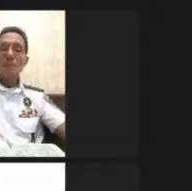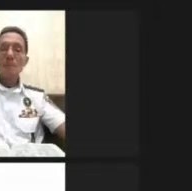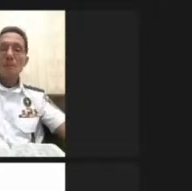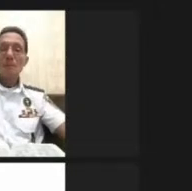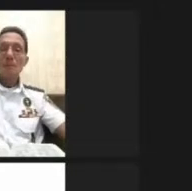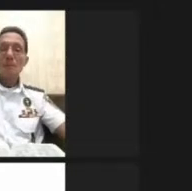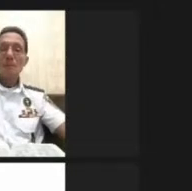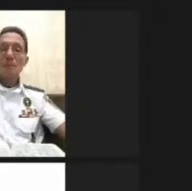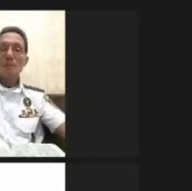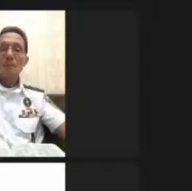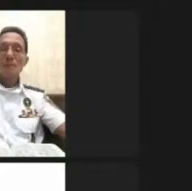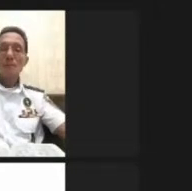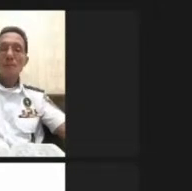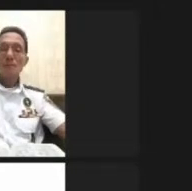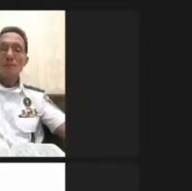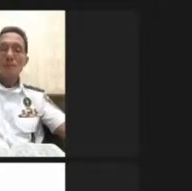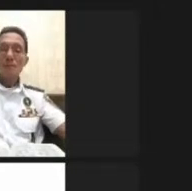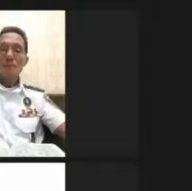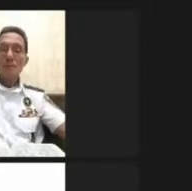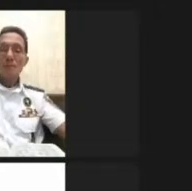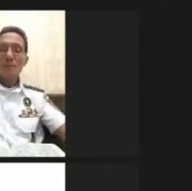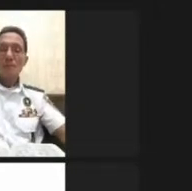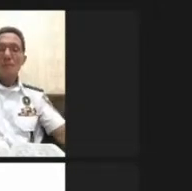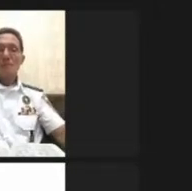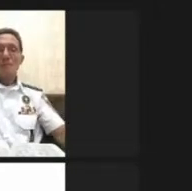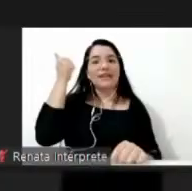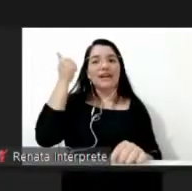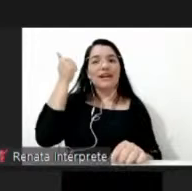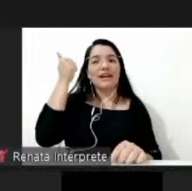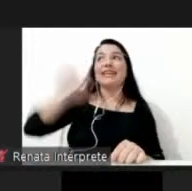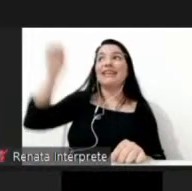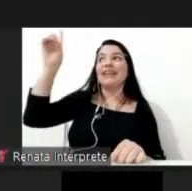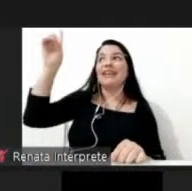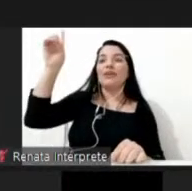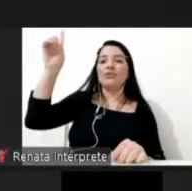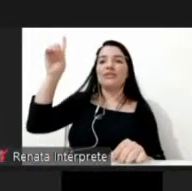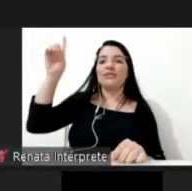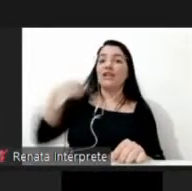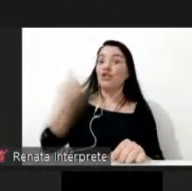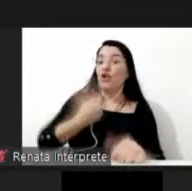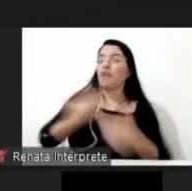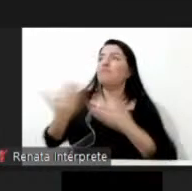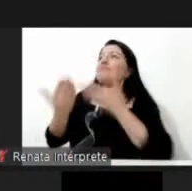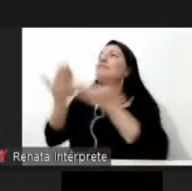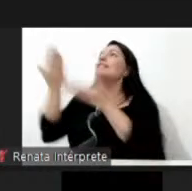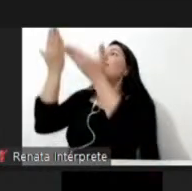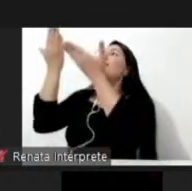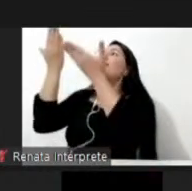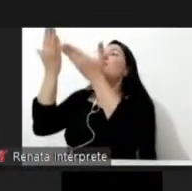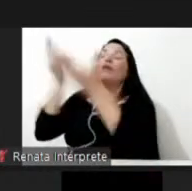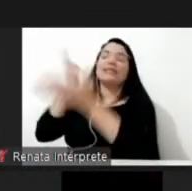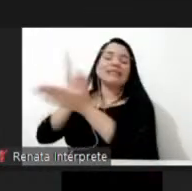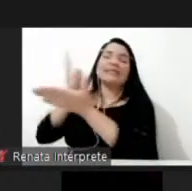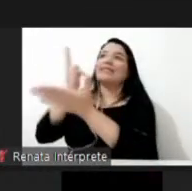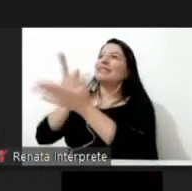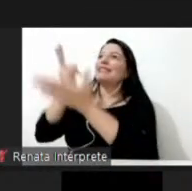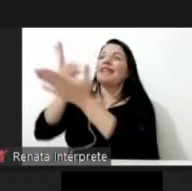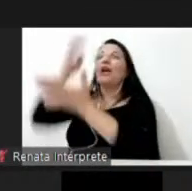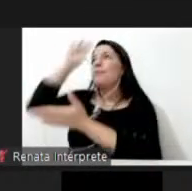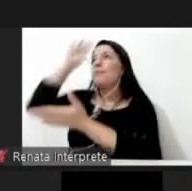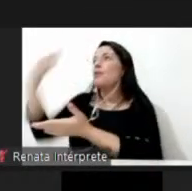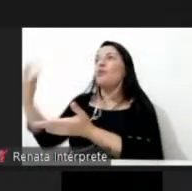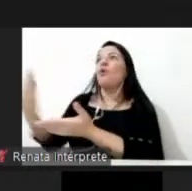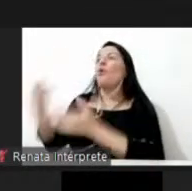nunca possamos esquecer que o nosso Deus, a quem servimos, é digno de toda honra e toda glória.